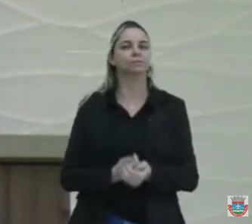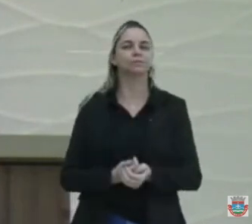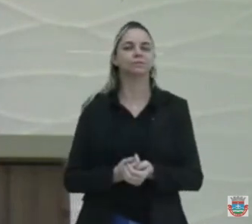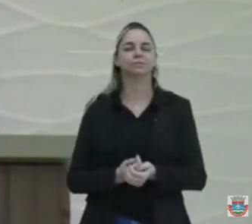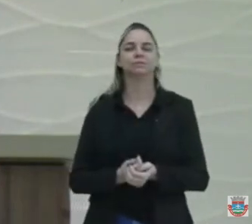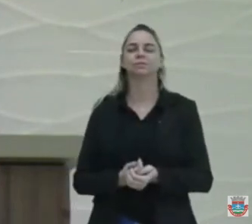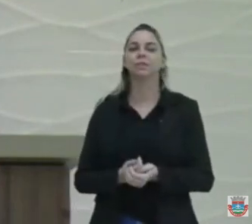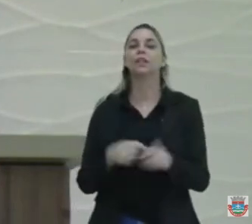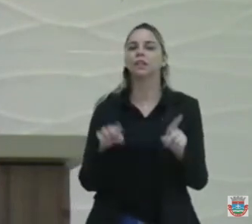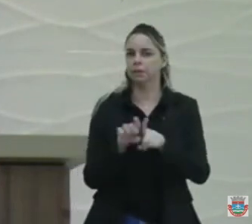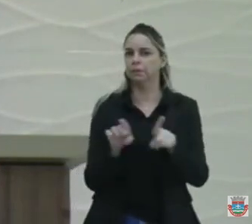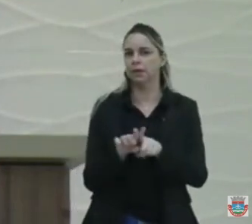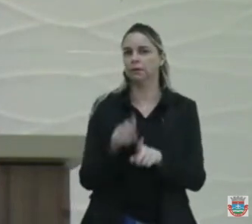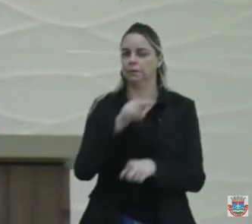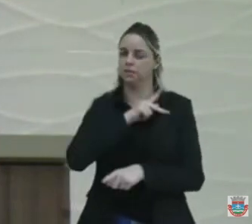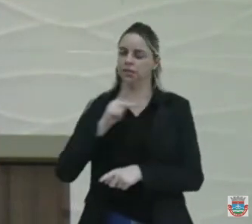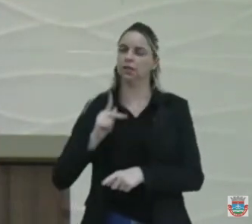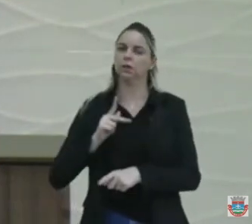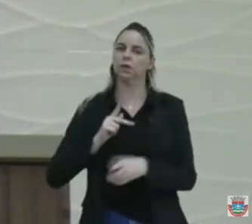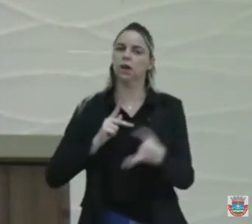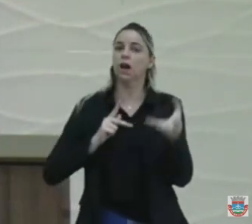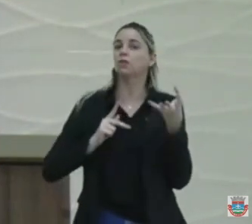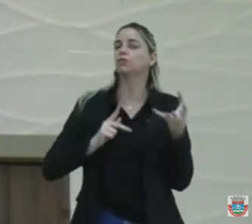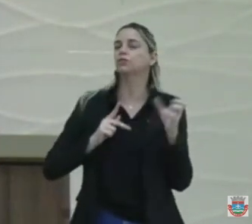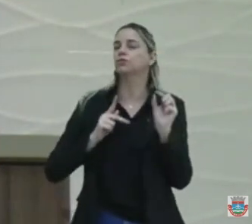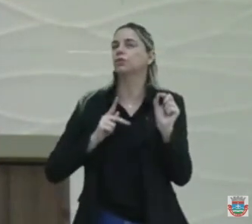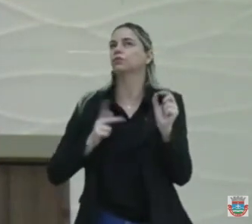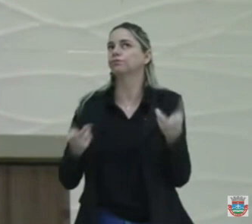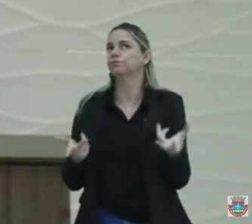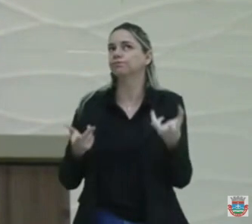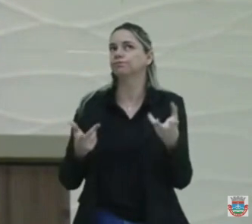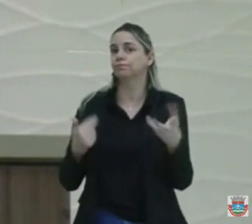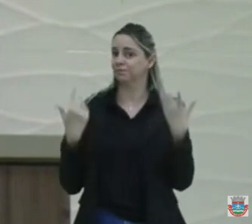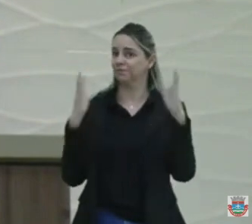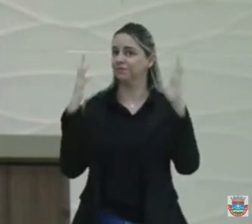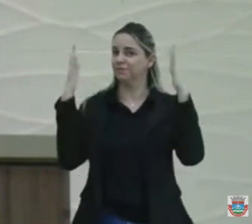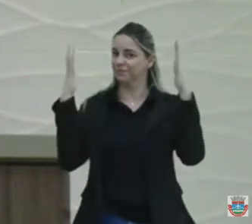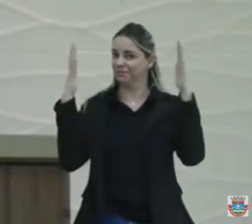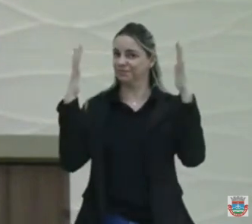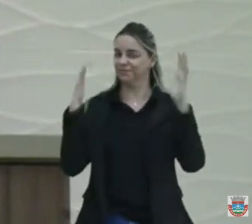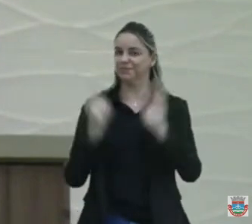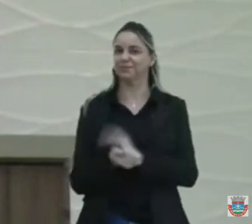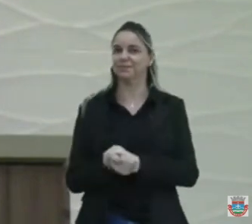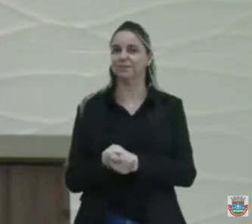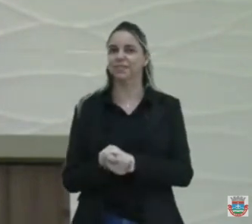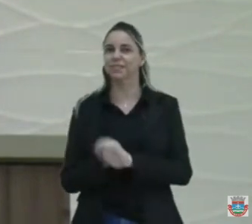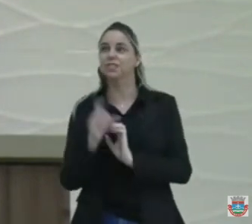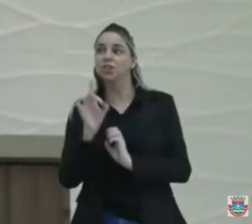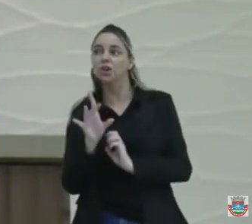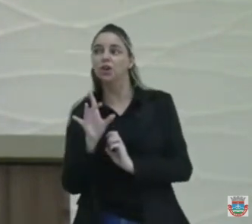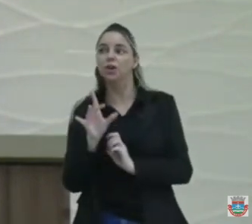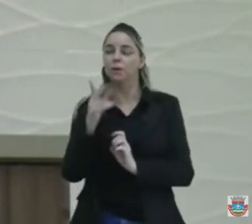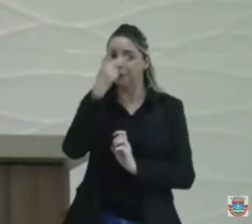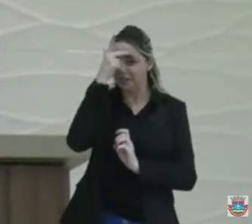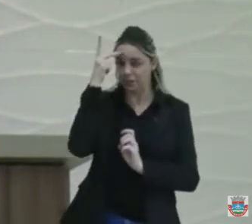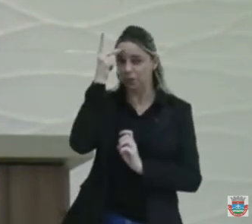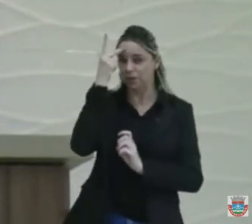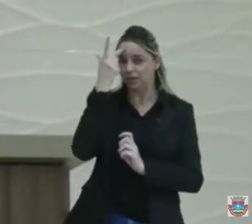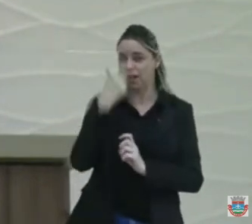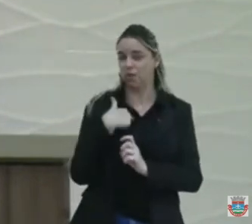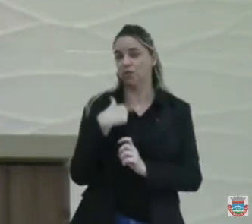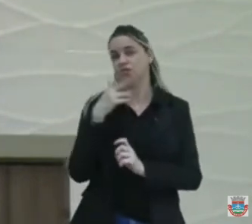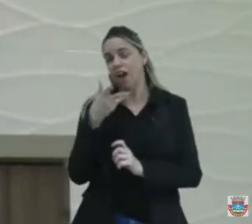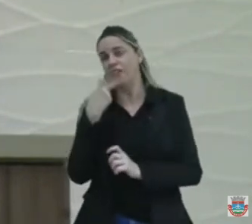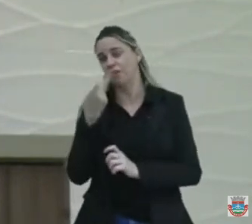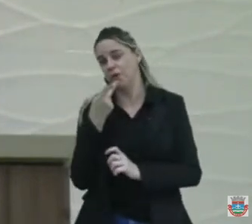senhor presidente, deixar aqui as minhas felicitações, tanto às pessoas que eu apresentei,